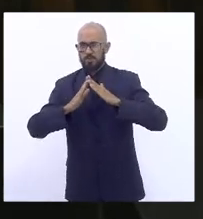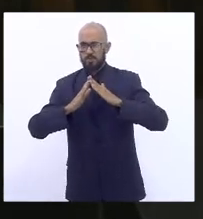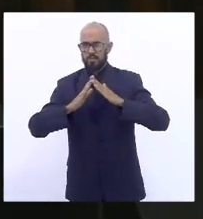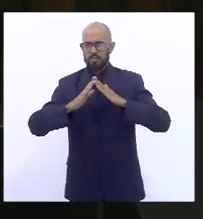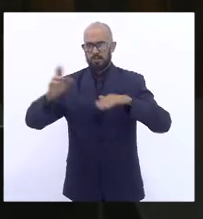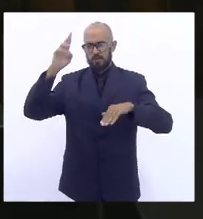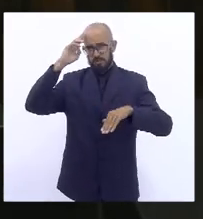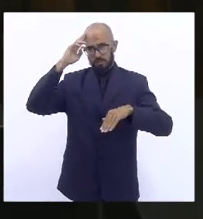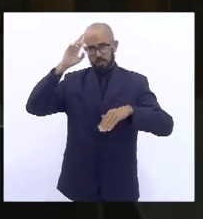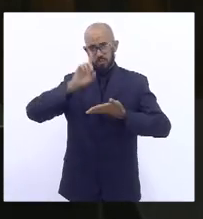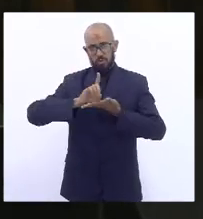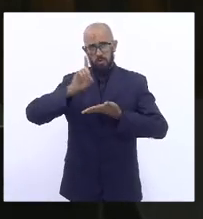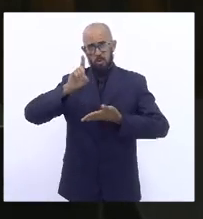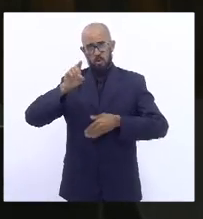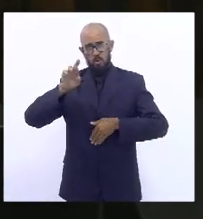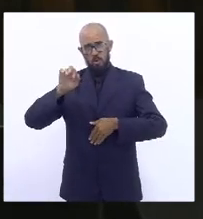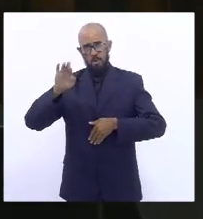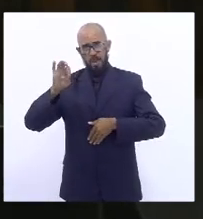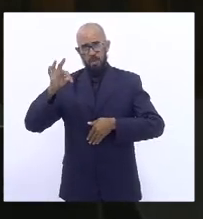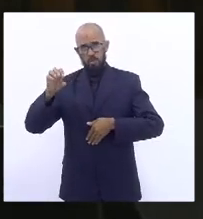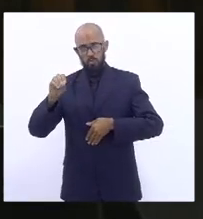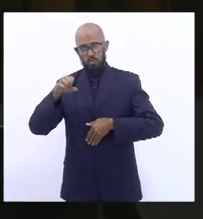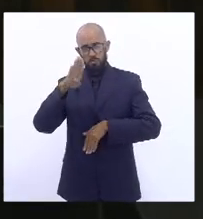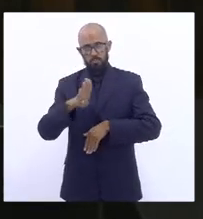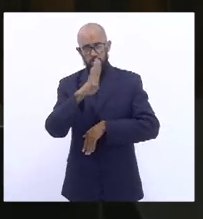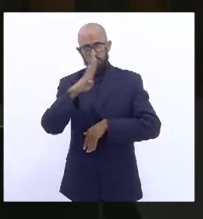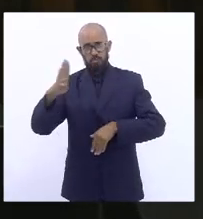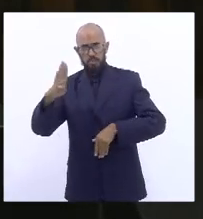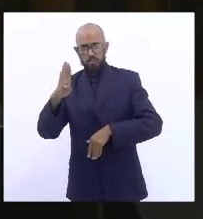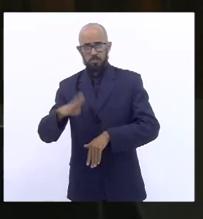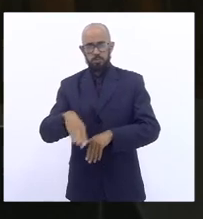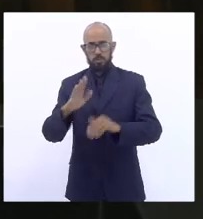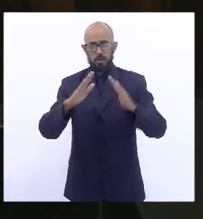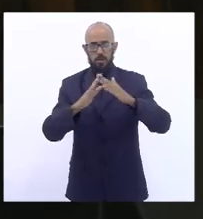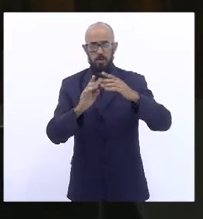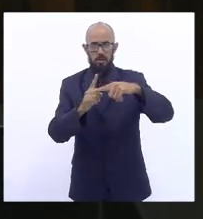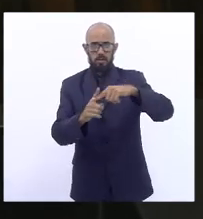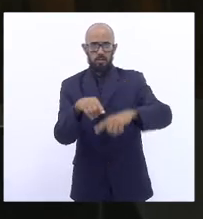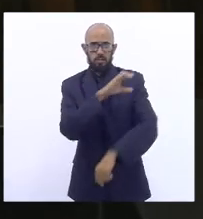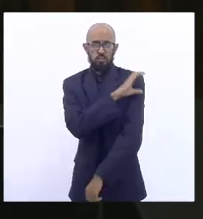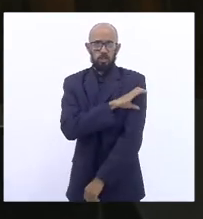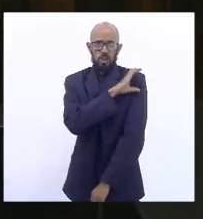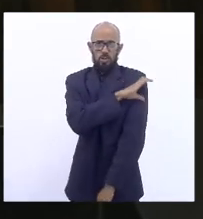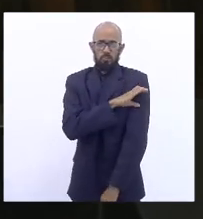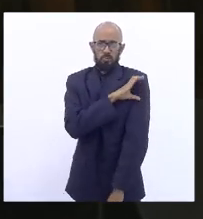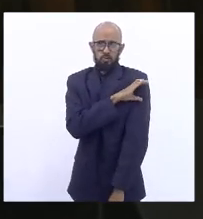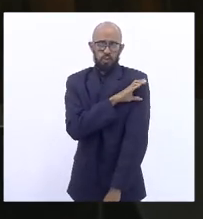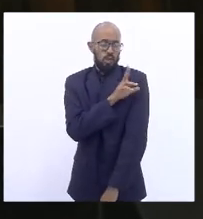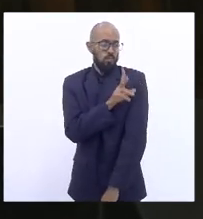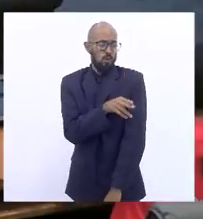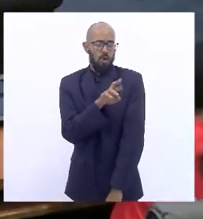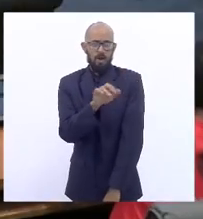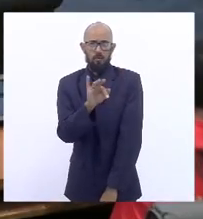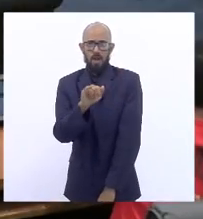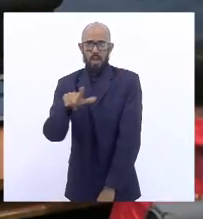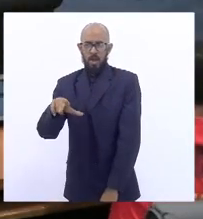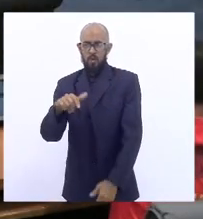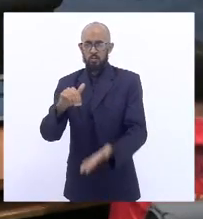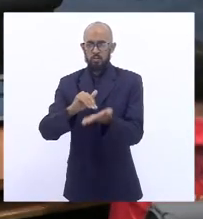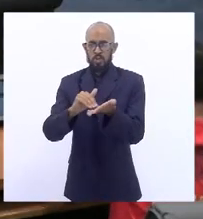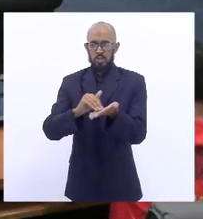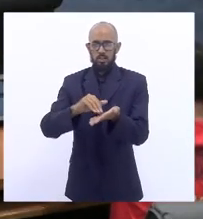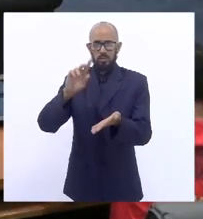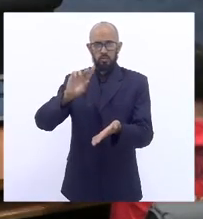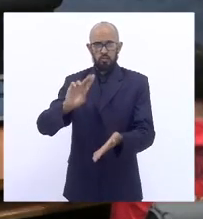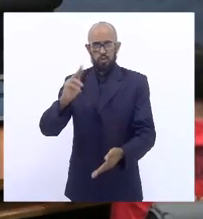Excelentíssimo Dom Roberto, bispo da Diocese de Campos e, como tão bem disse o Rafael, secretário de